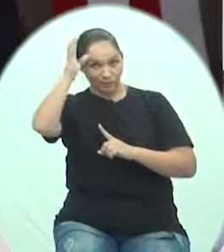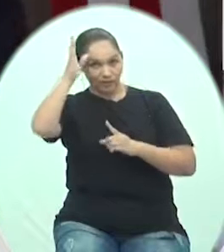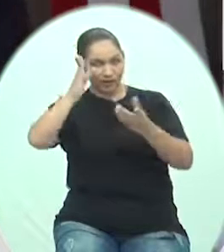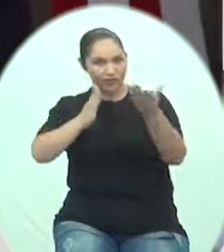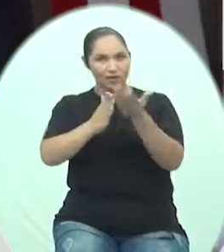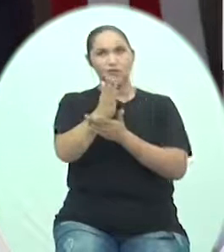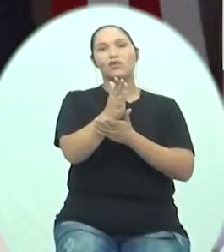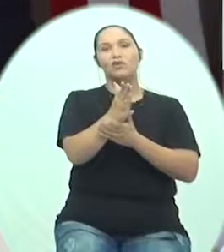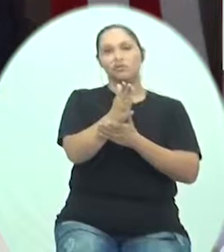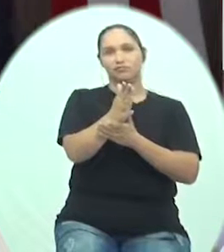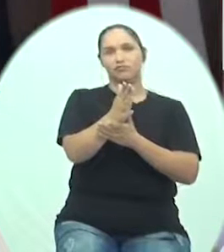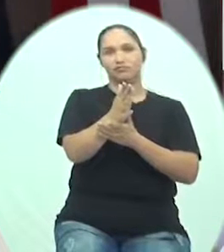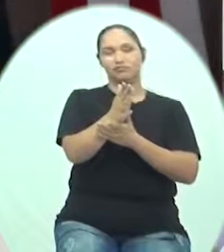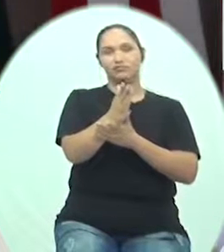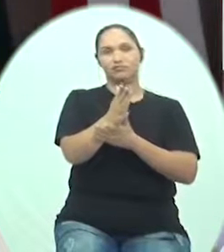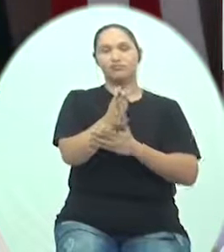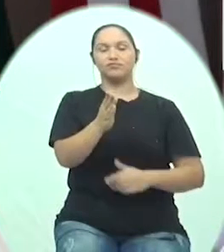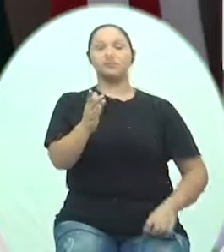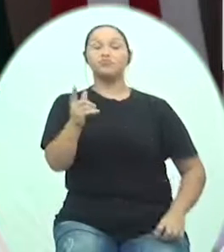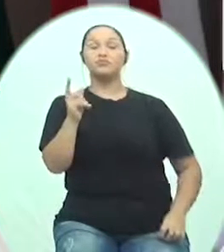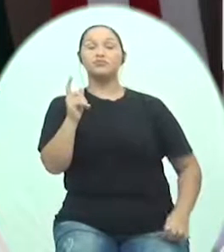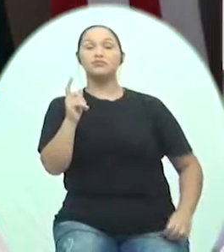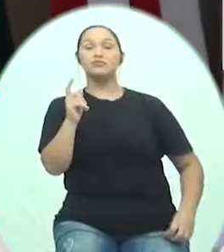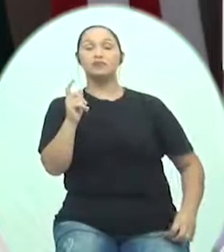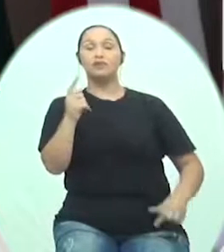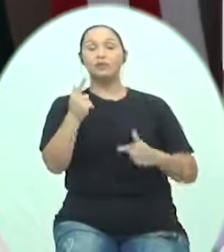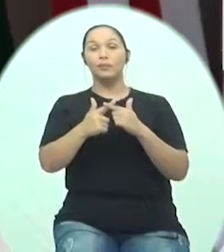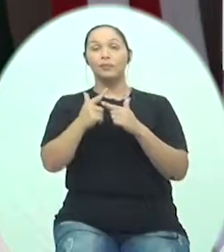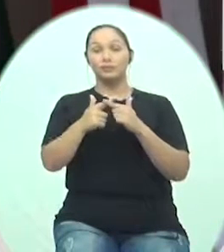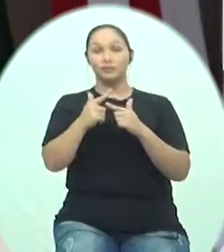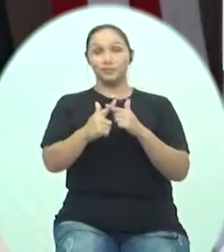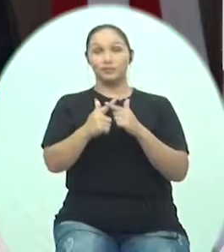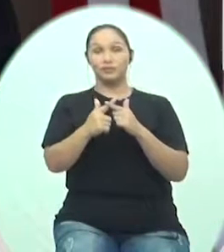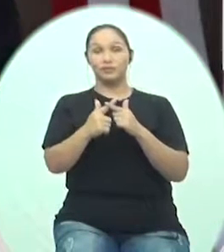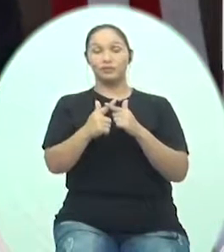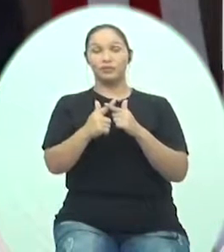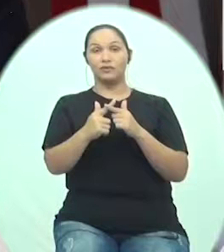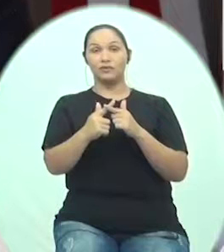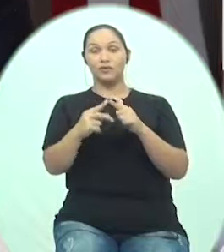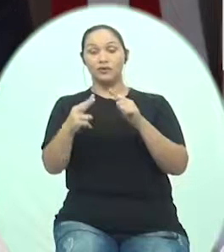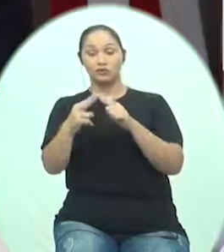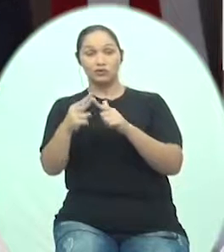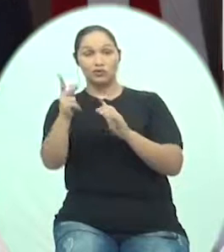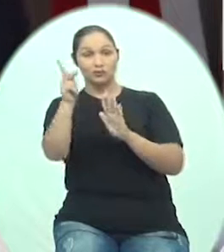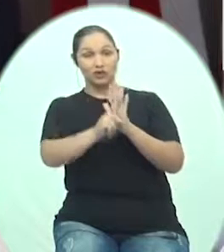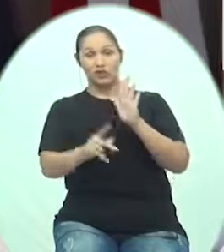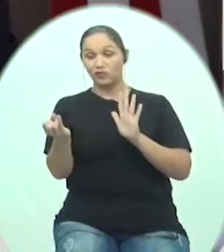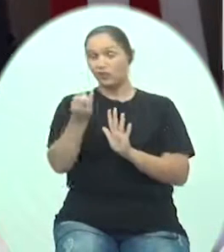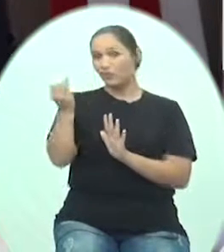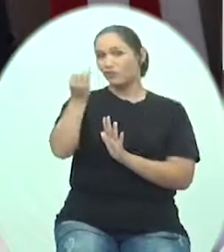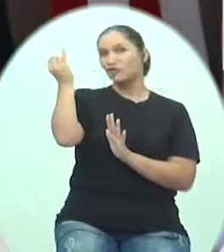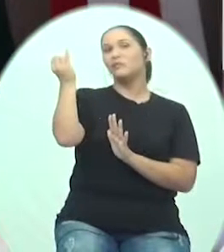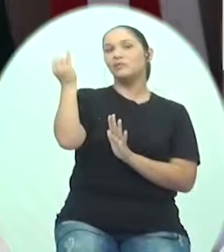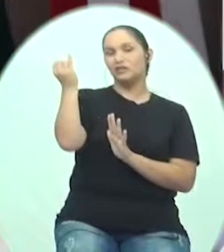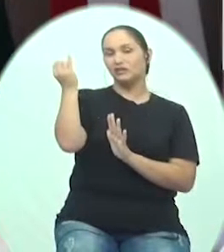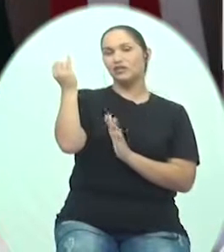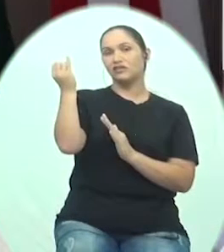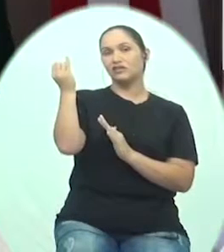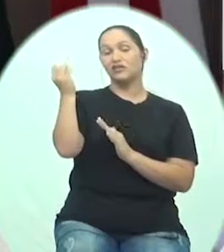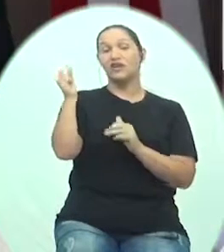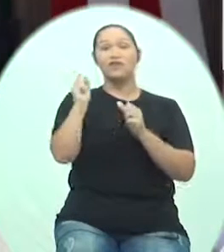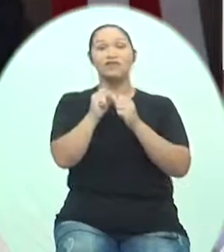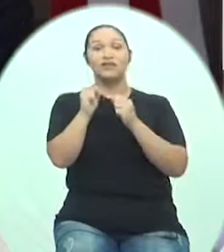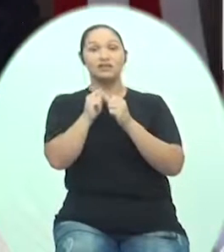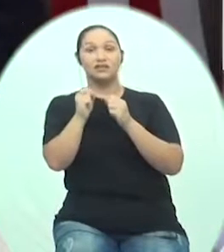Déficit atuarial e a possibilidade também para que o município fizesse o repasse desses 12 esse reajuste